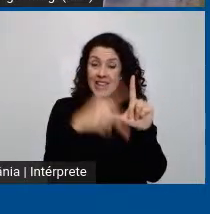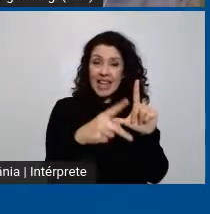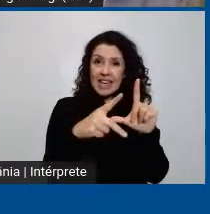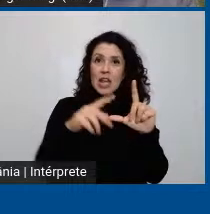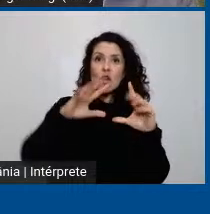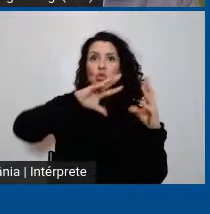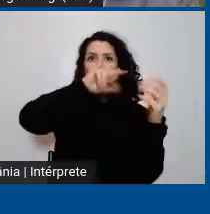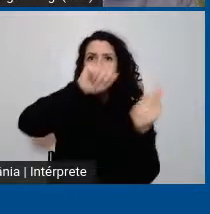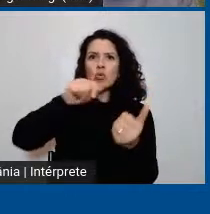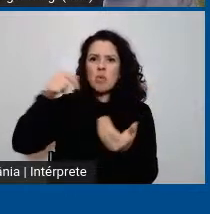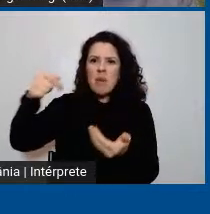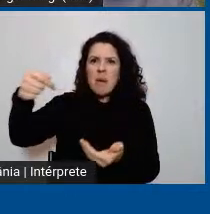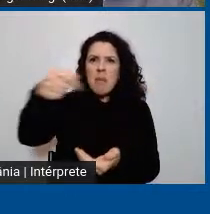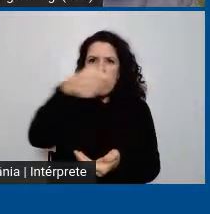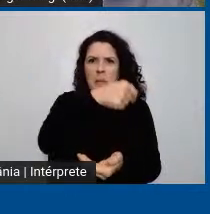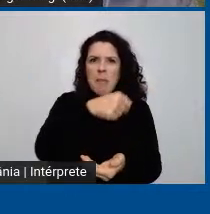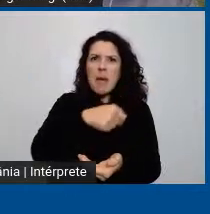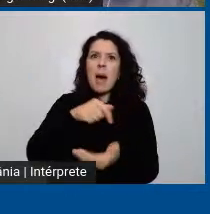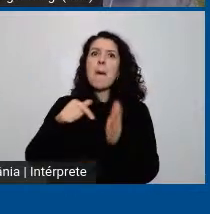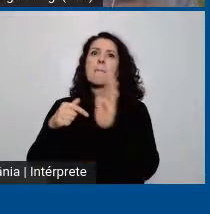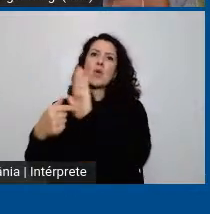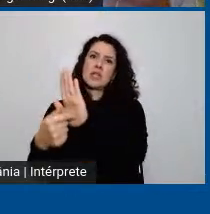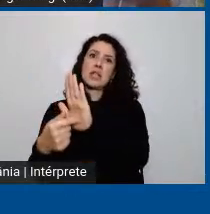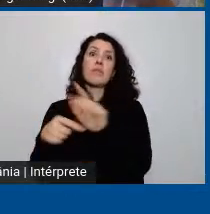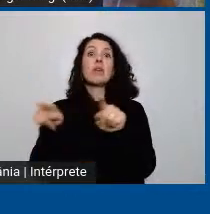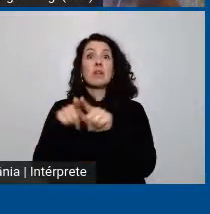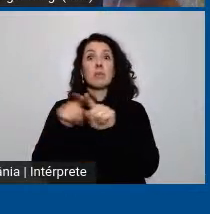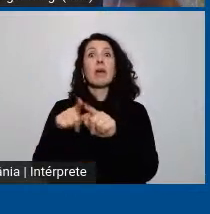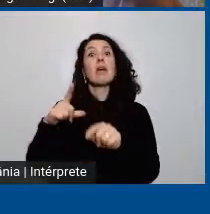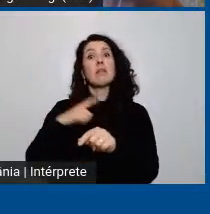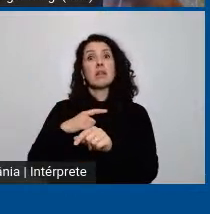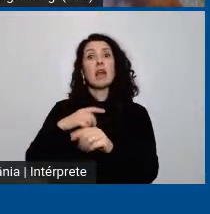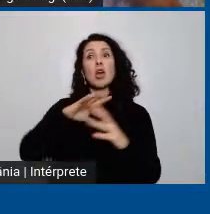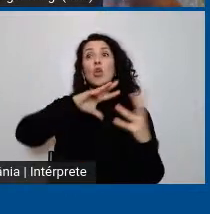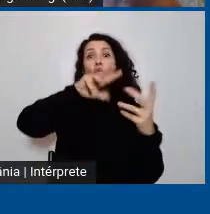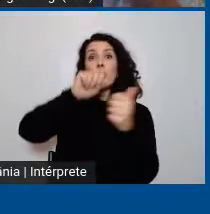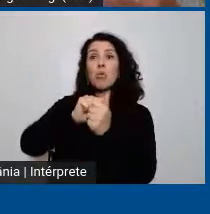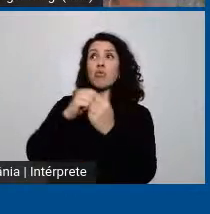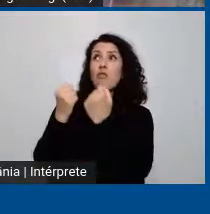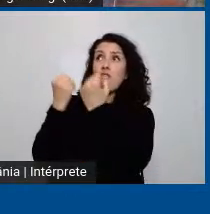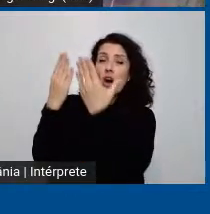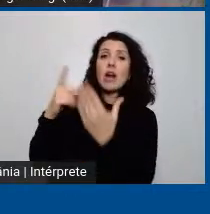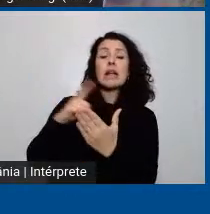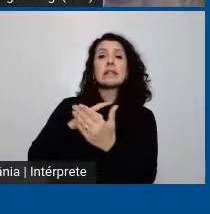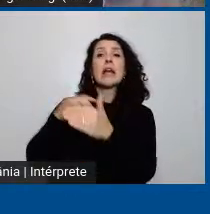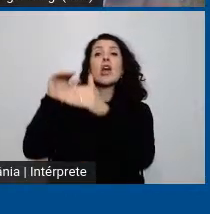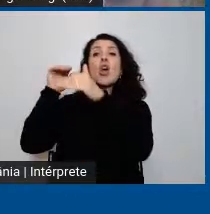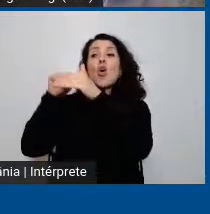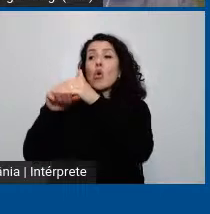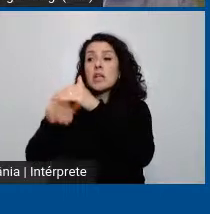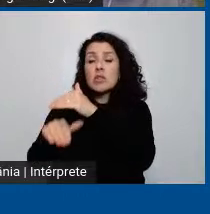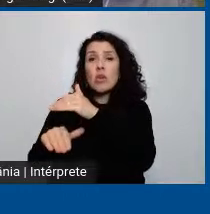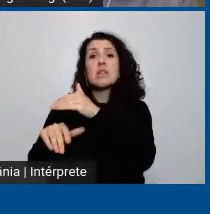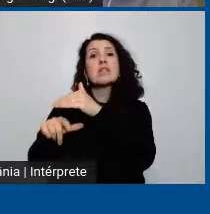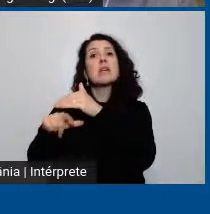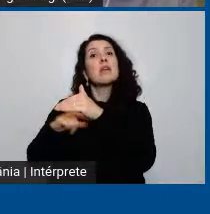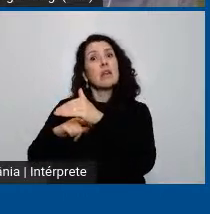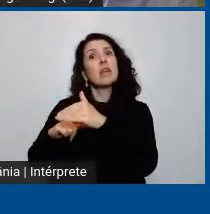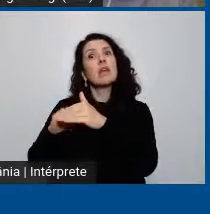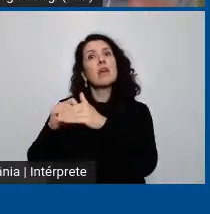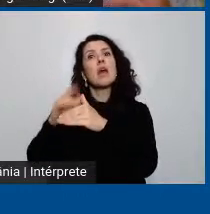aparecem em inúmeras coleções no mundo todo, fruto de viajantes que adquiriram, né,